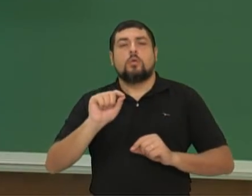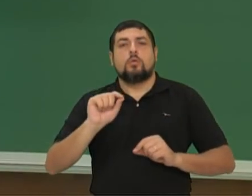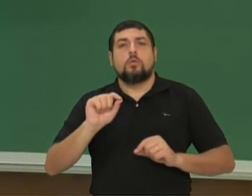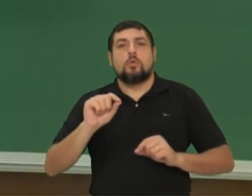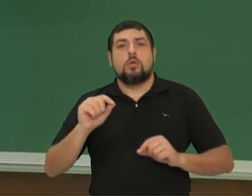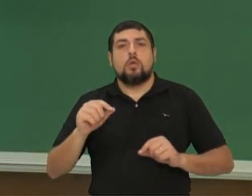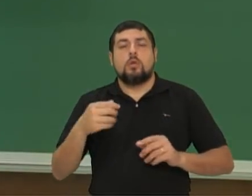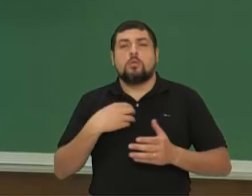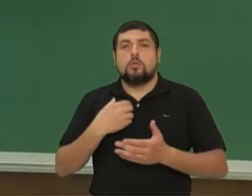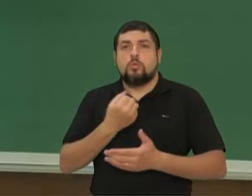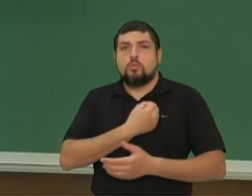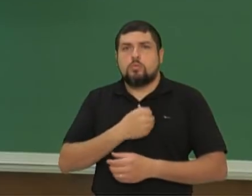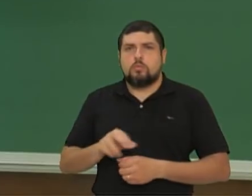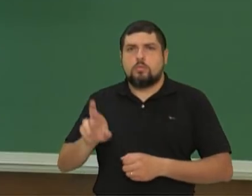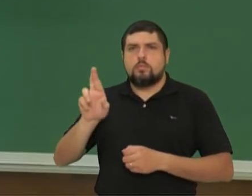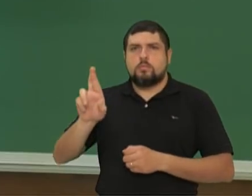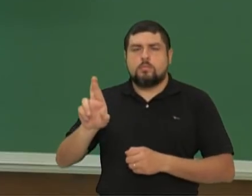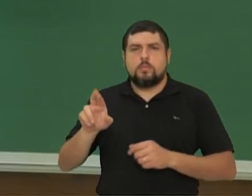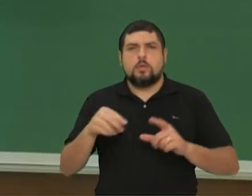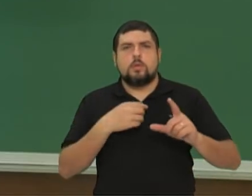imagem maior que 0.